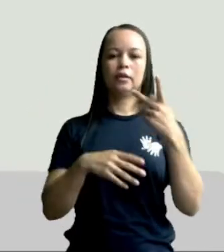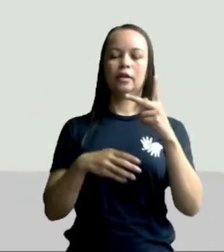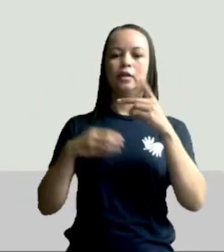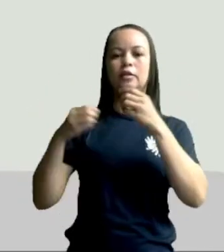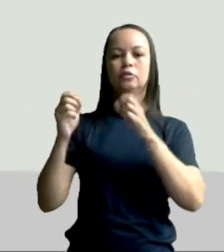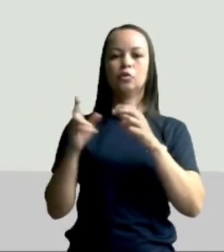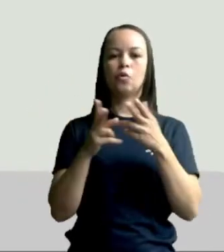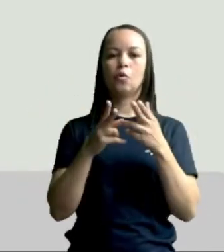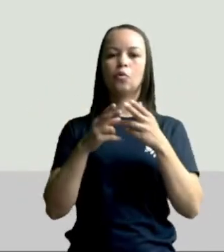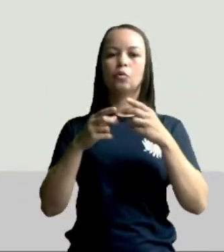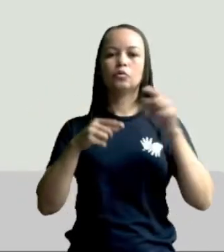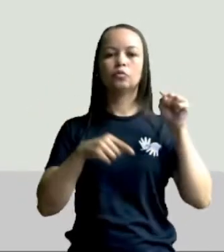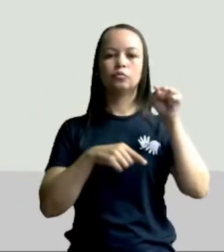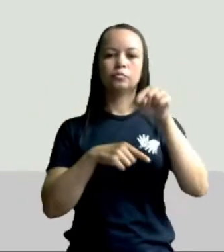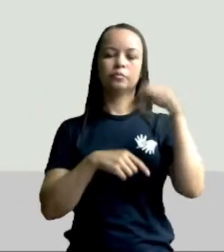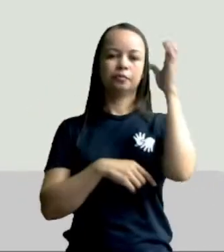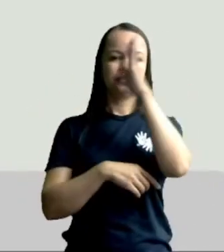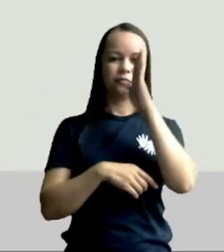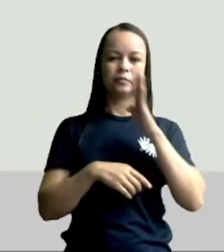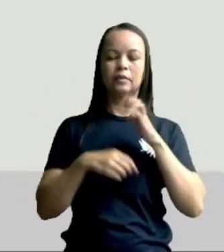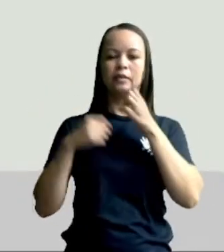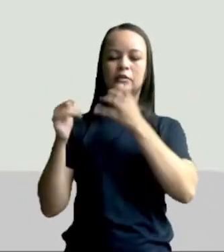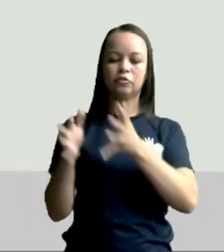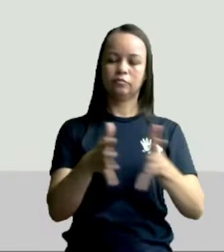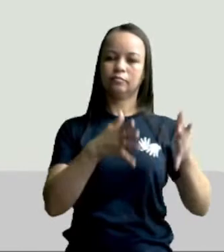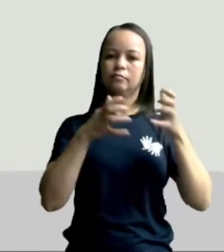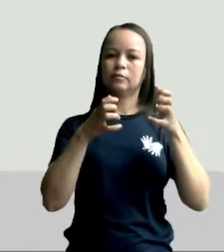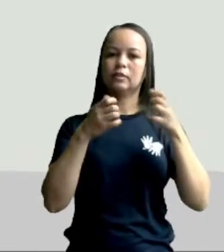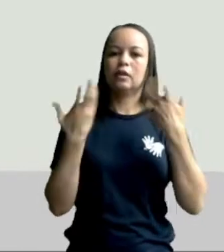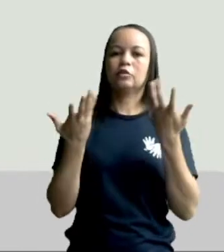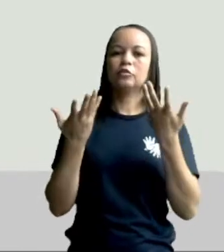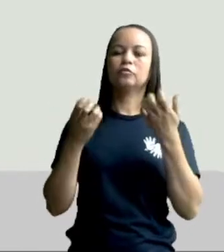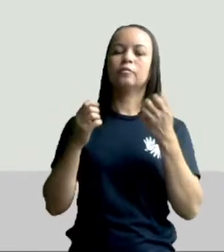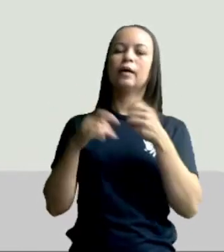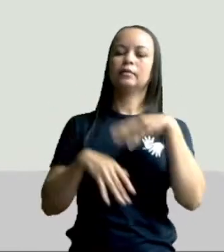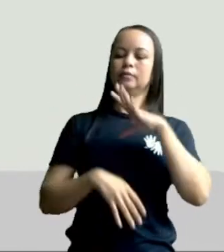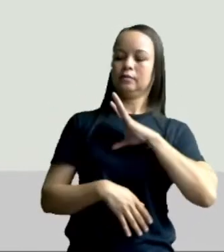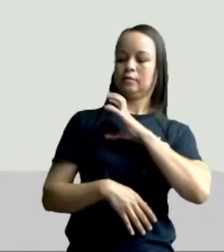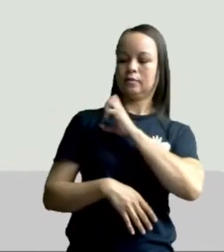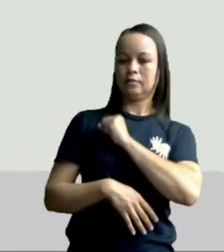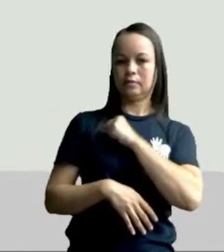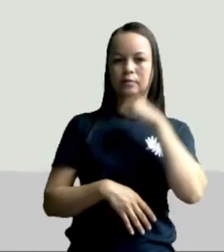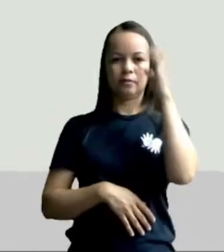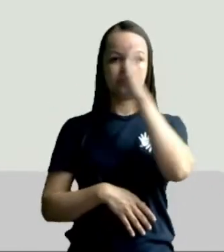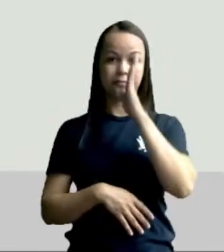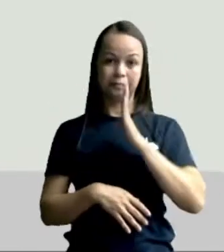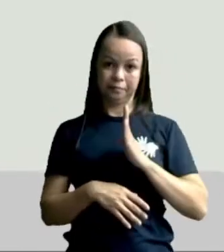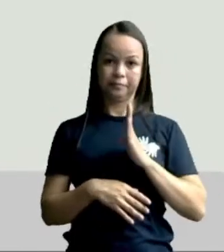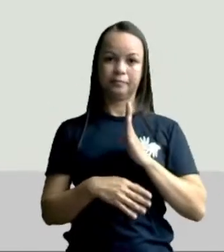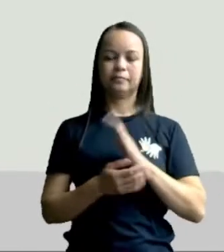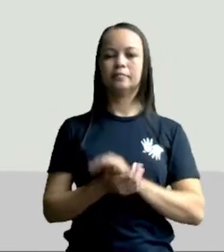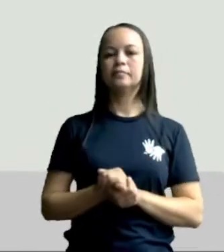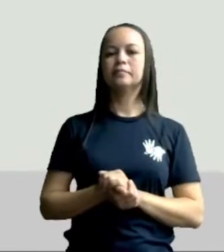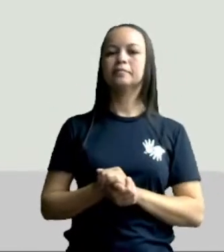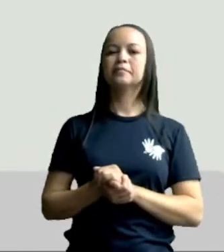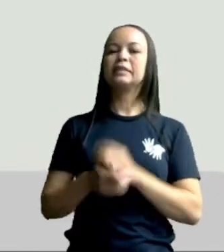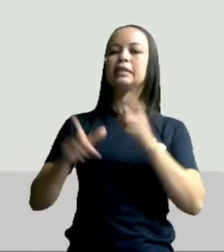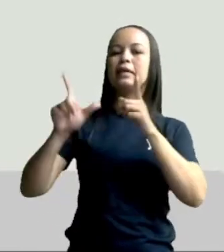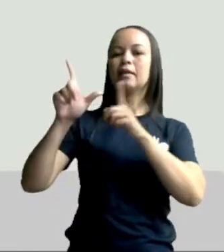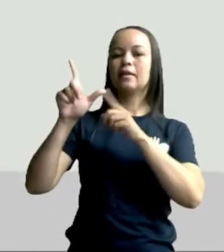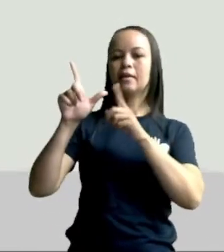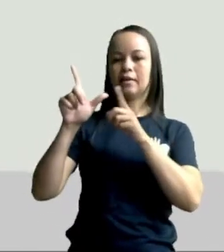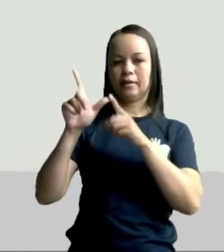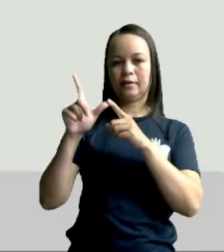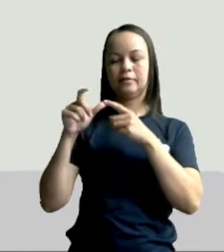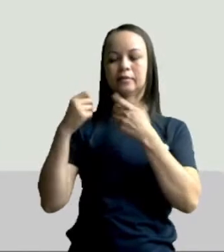ó pátria amada, dos filhos deste sol e as mães, gentil, pátria amada Brasil. Letra de